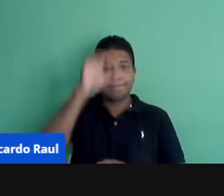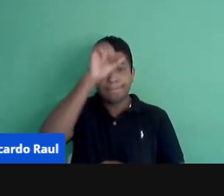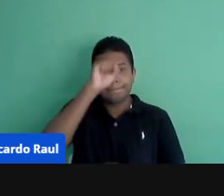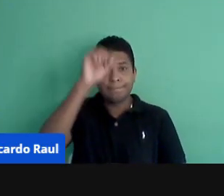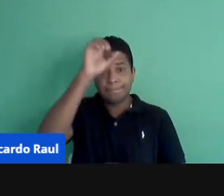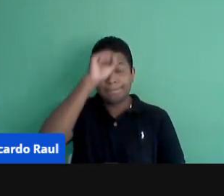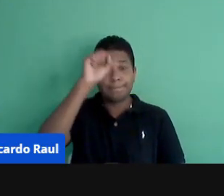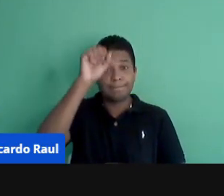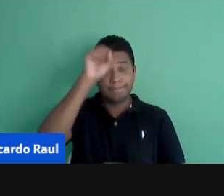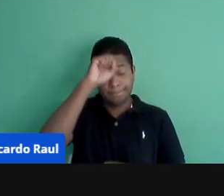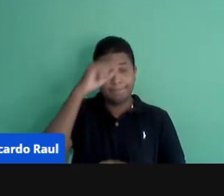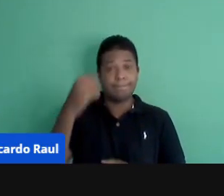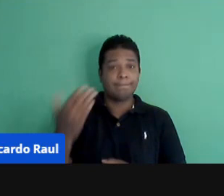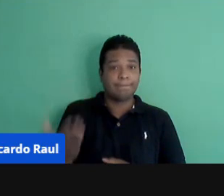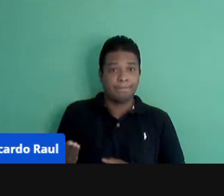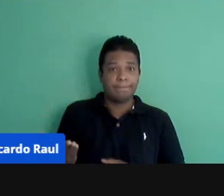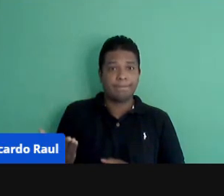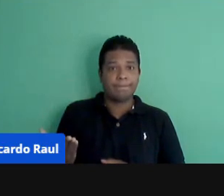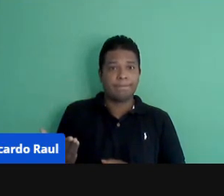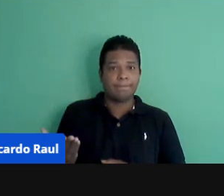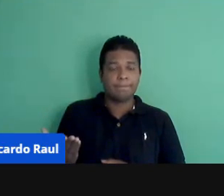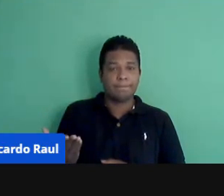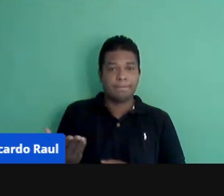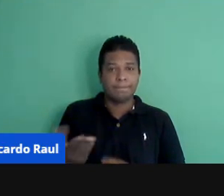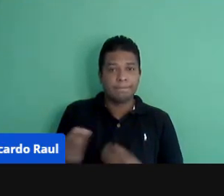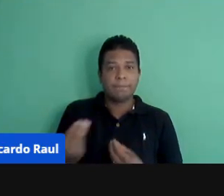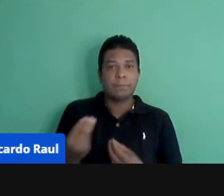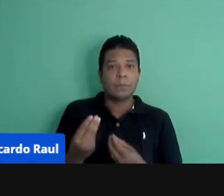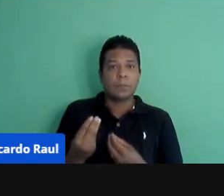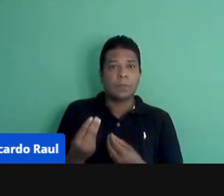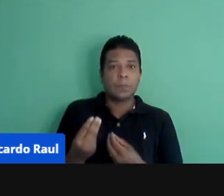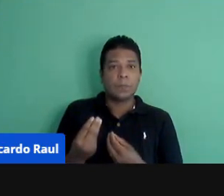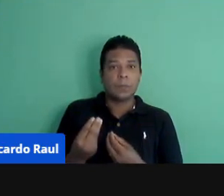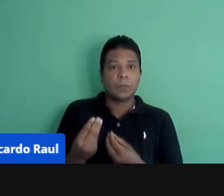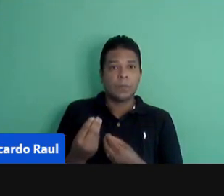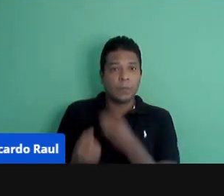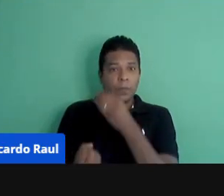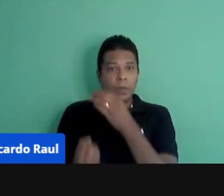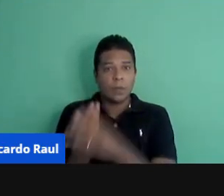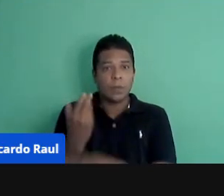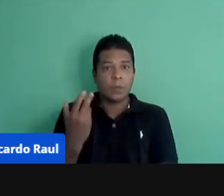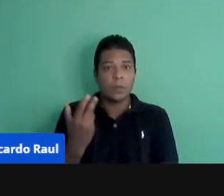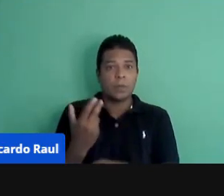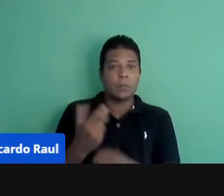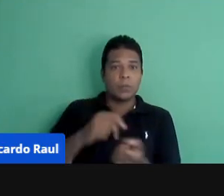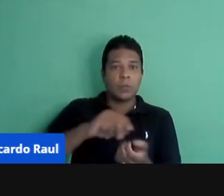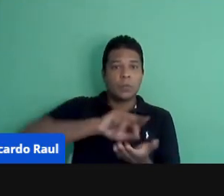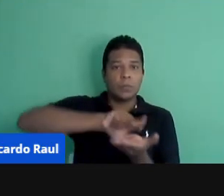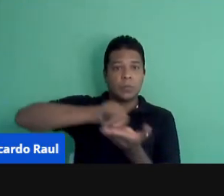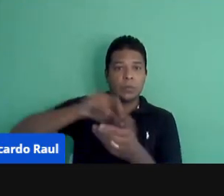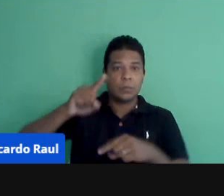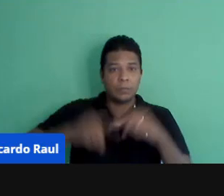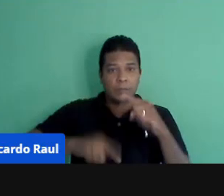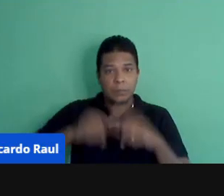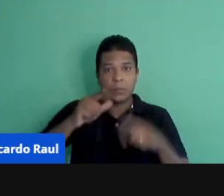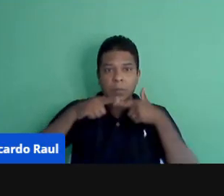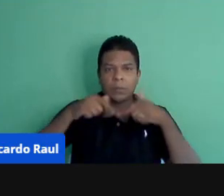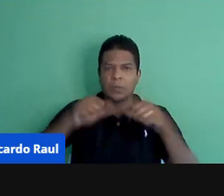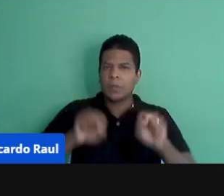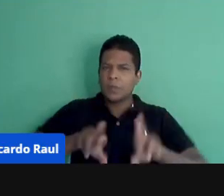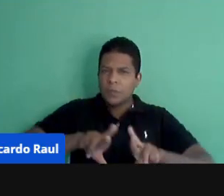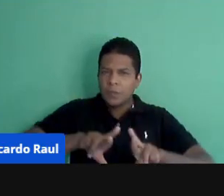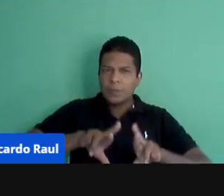poder realmente produzir esses materiais com essas linguagens diferenciadas,